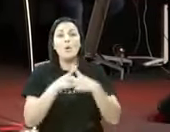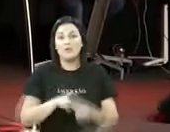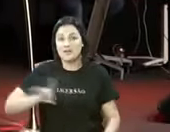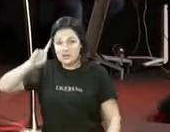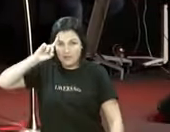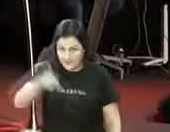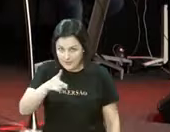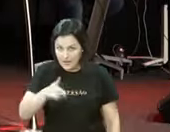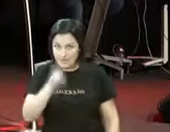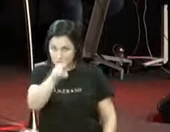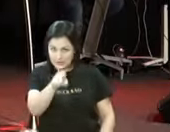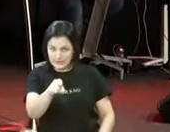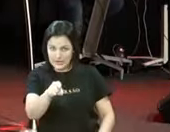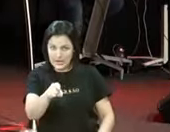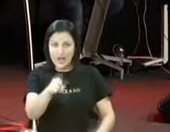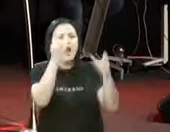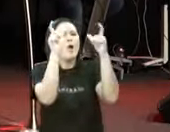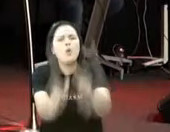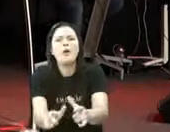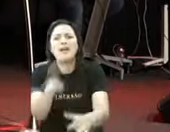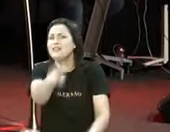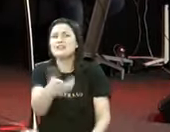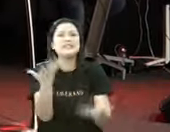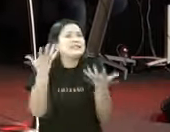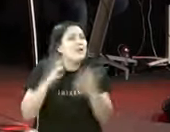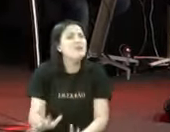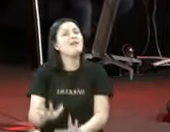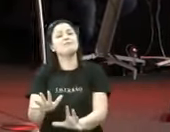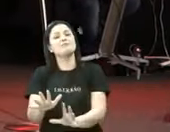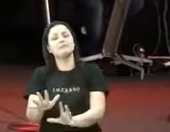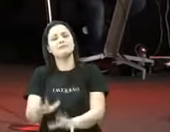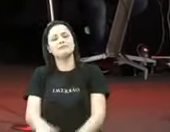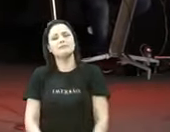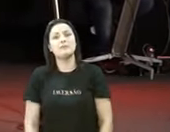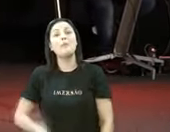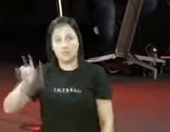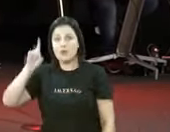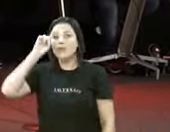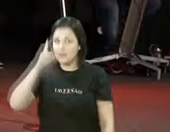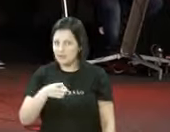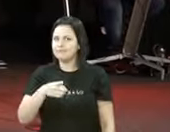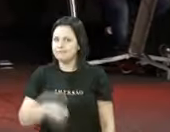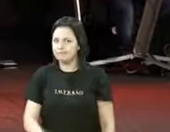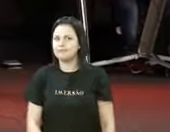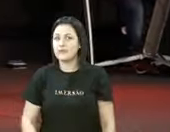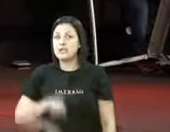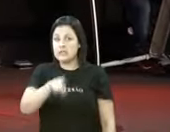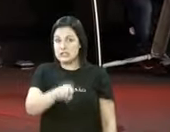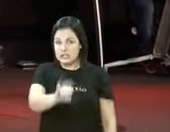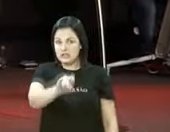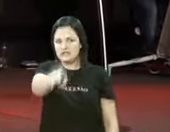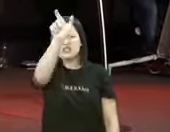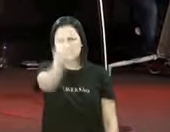onde você não queria ir, e vai te colocar em lugares que você não queria estar. Mas ser flecha